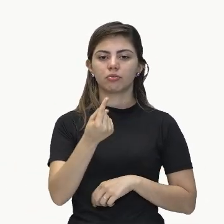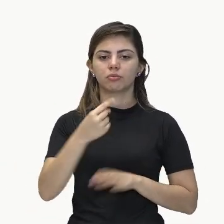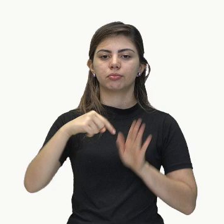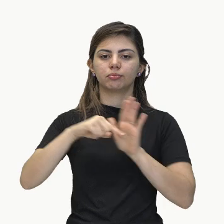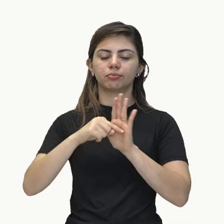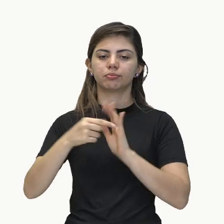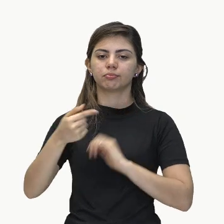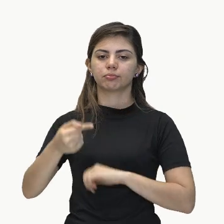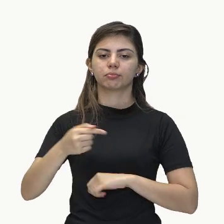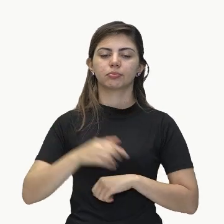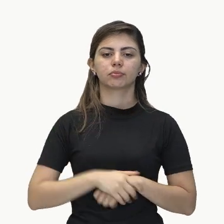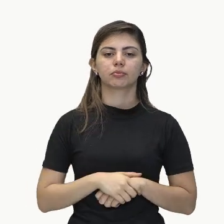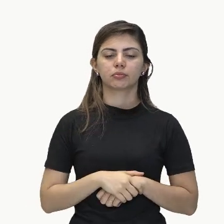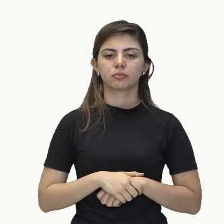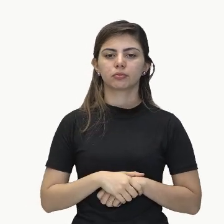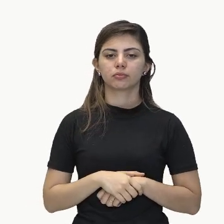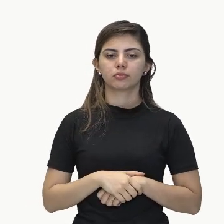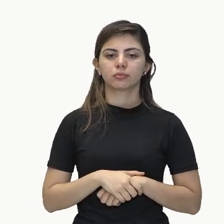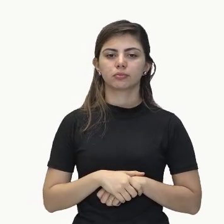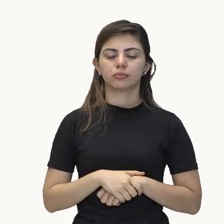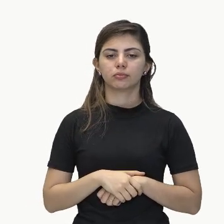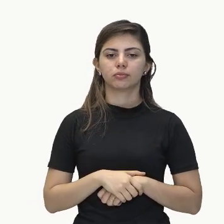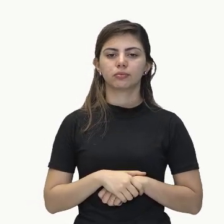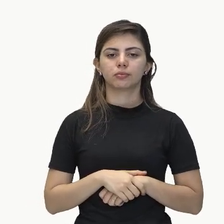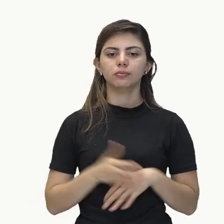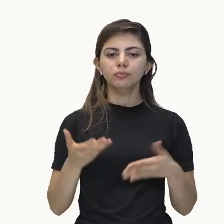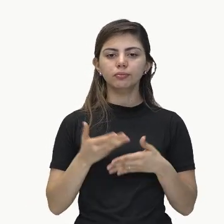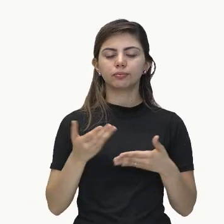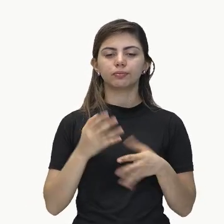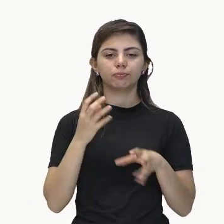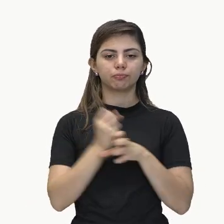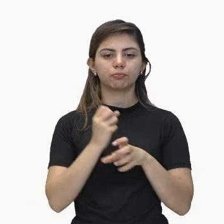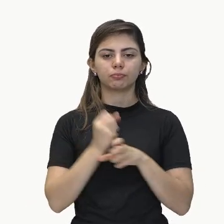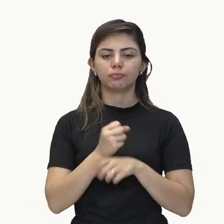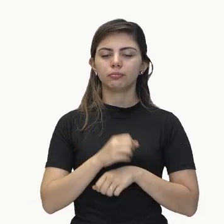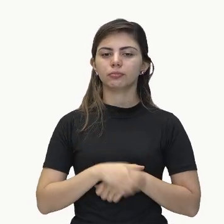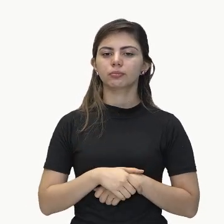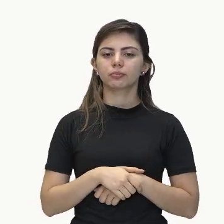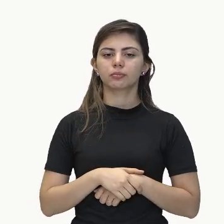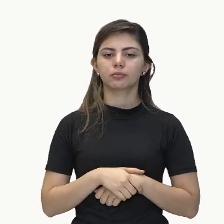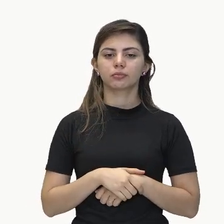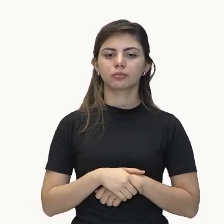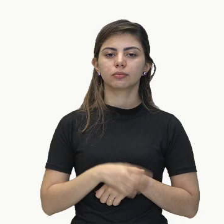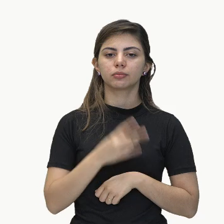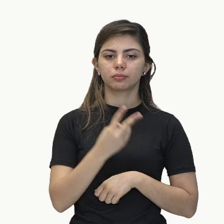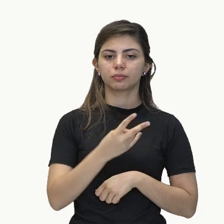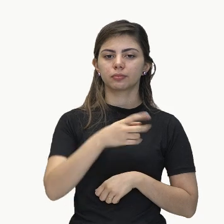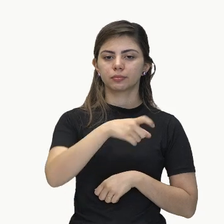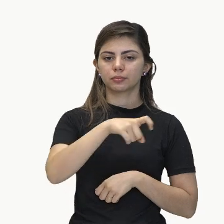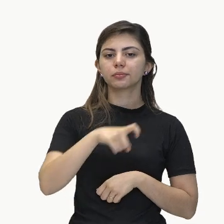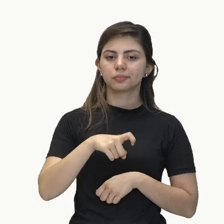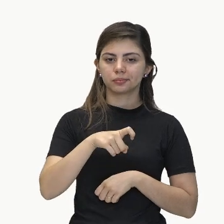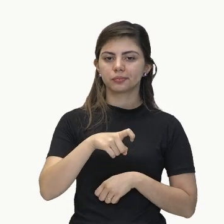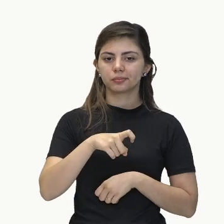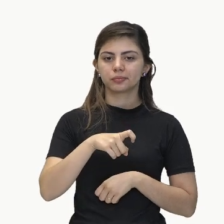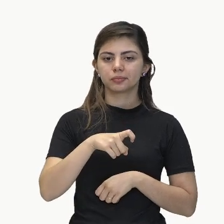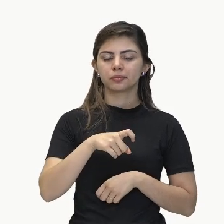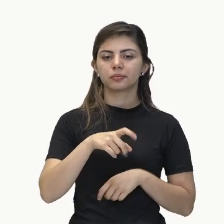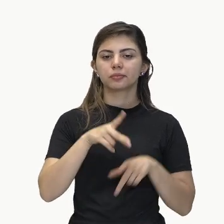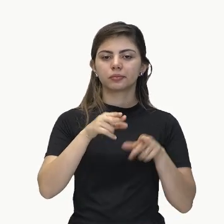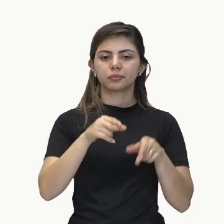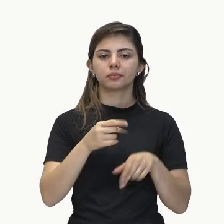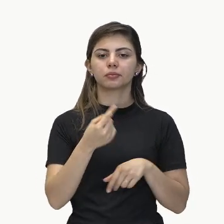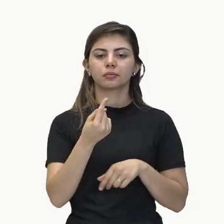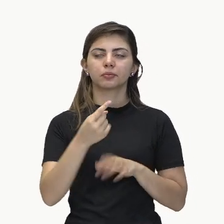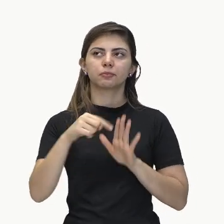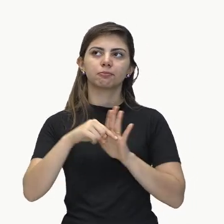resto eu somente repetir. Agora eu vou resolver esta operação de 1 menos 7. Se eu